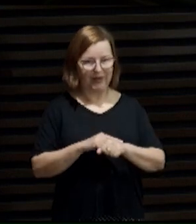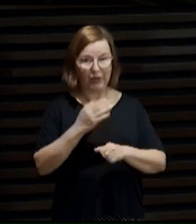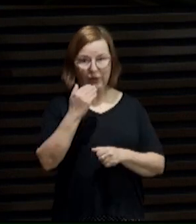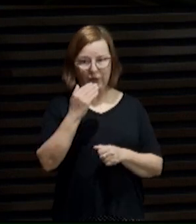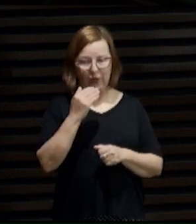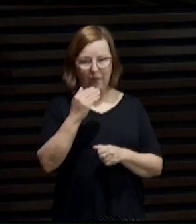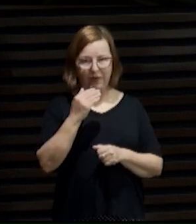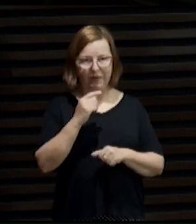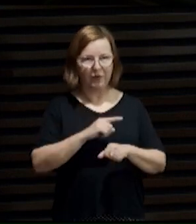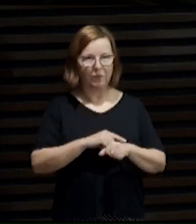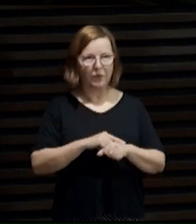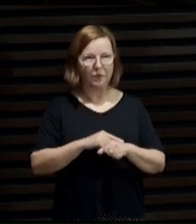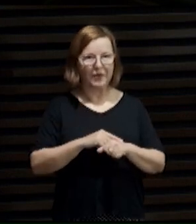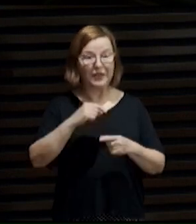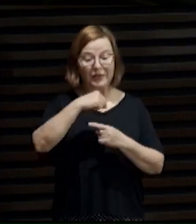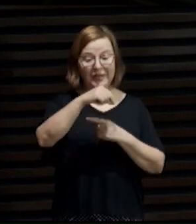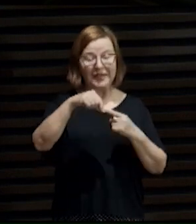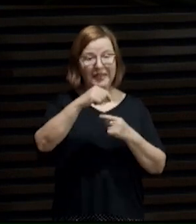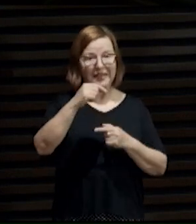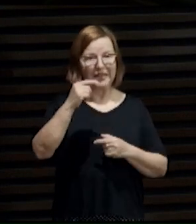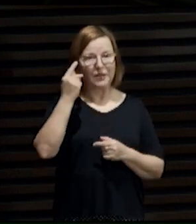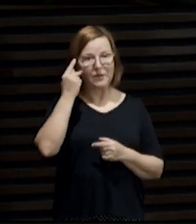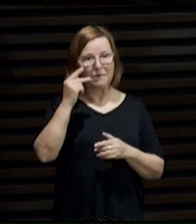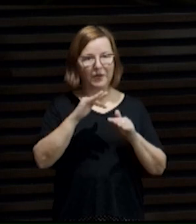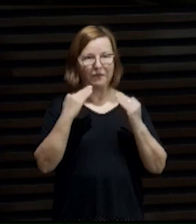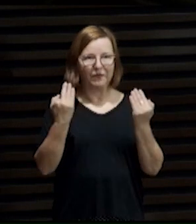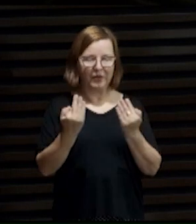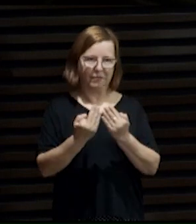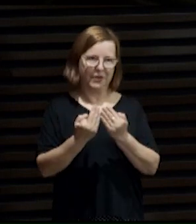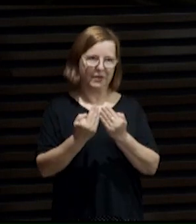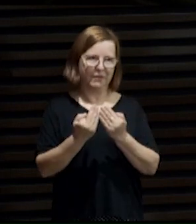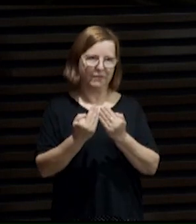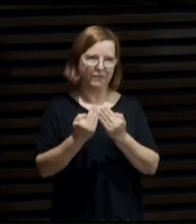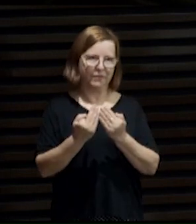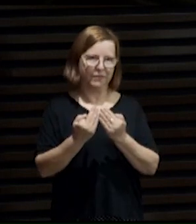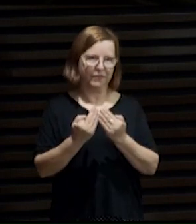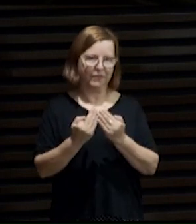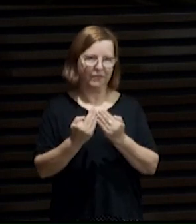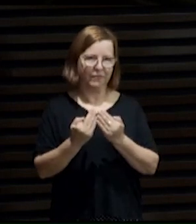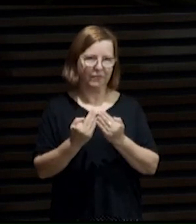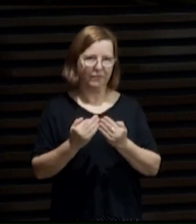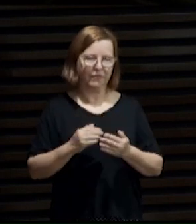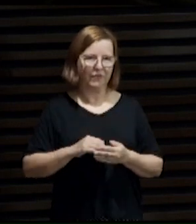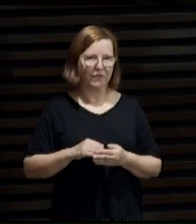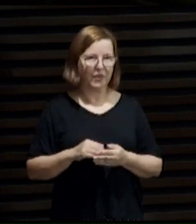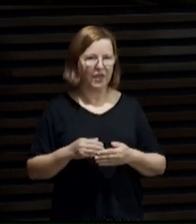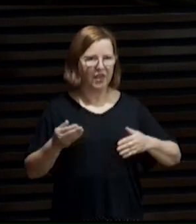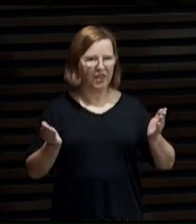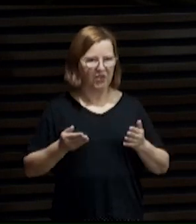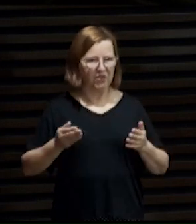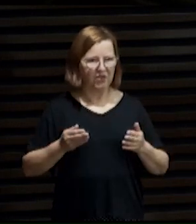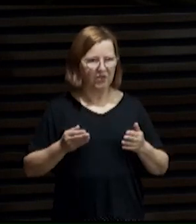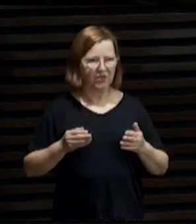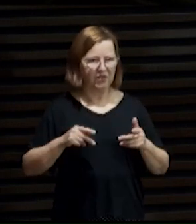hora sagrada para a família, que tem sido tratada de qualquer modo.